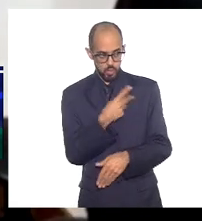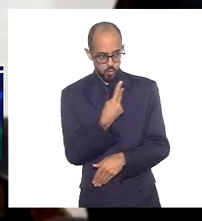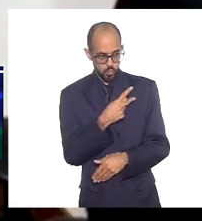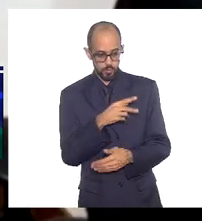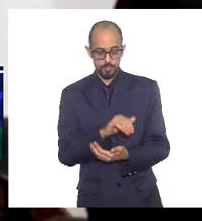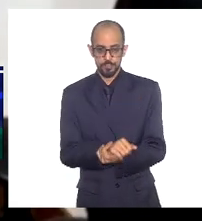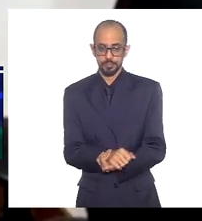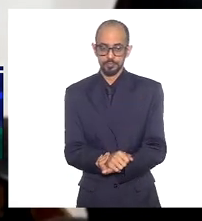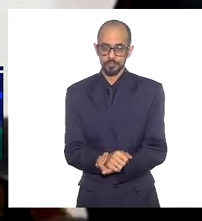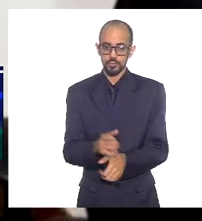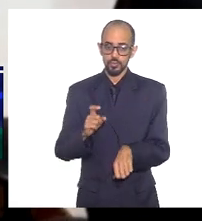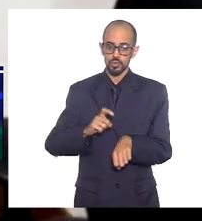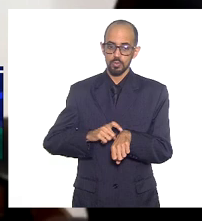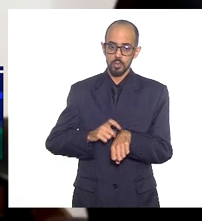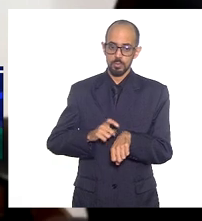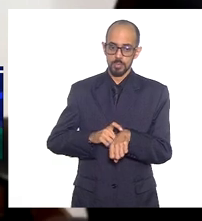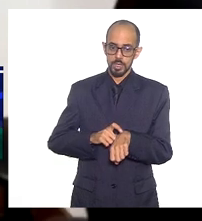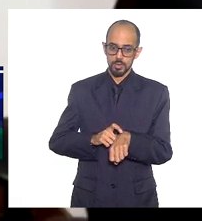Durante a vigência